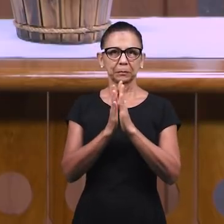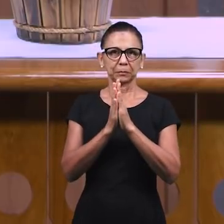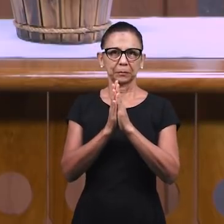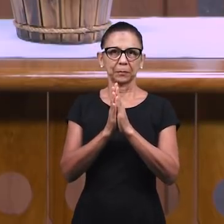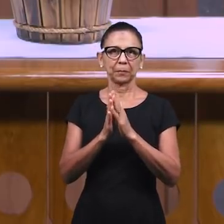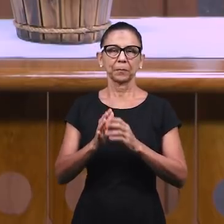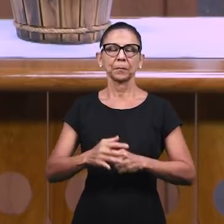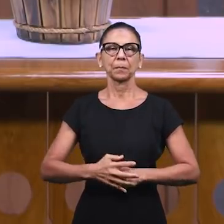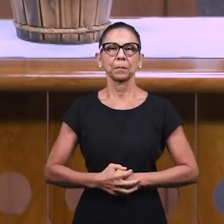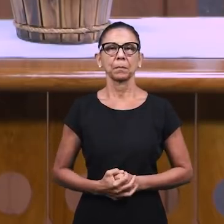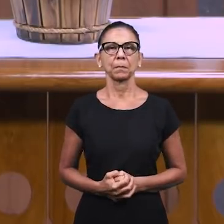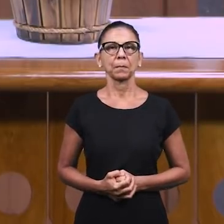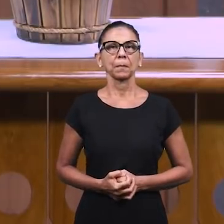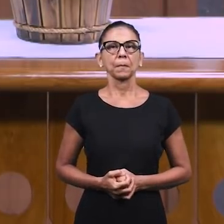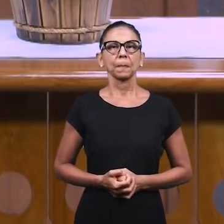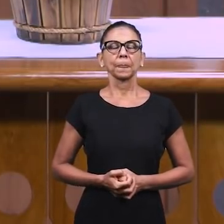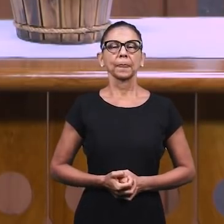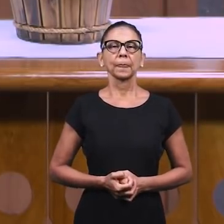agora.